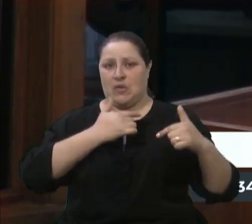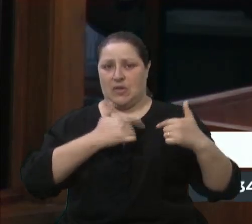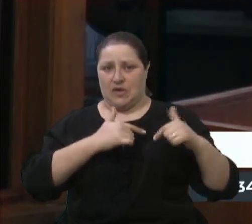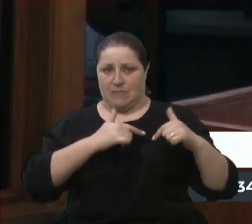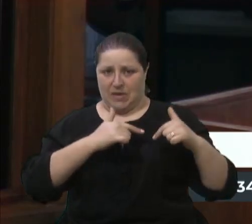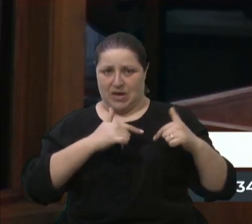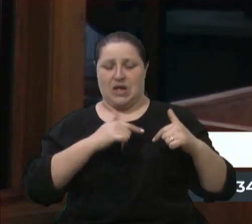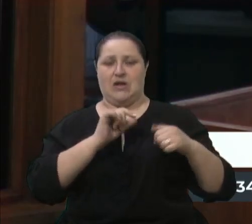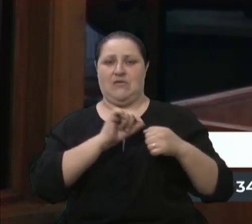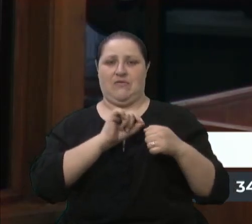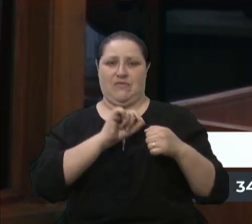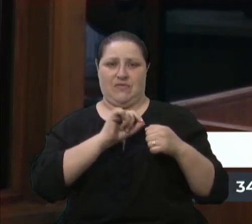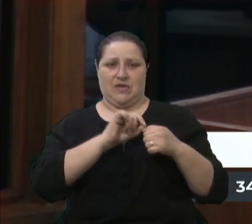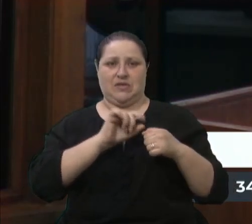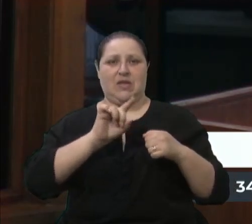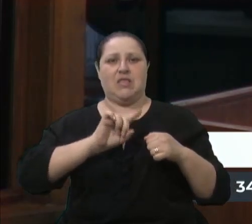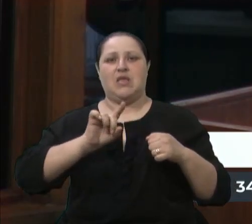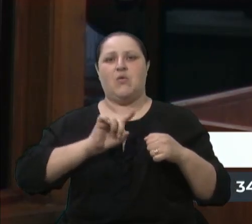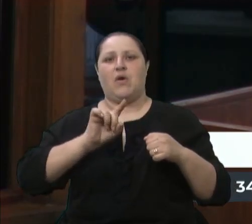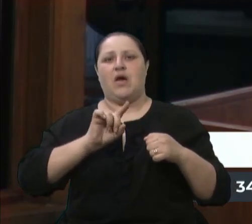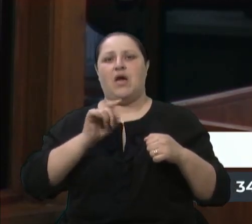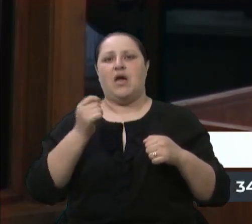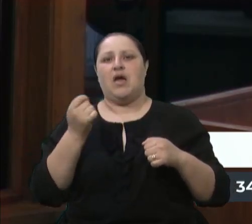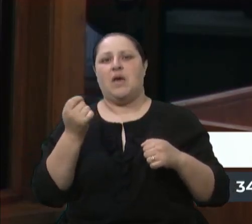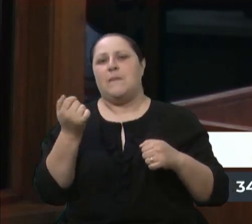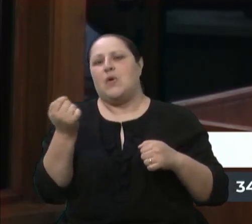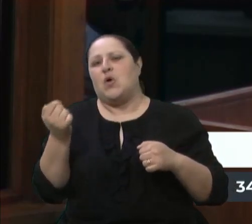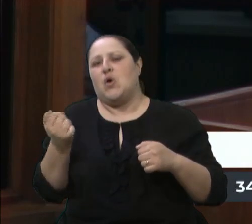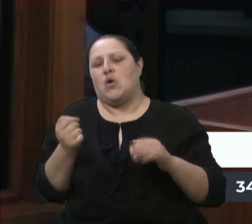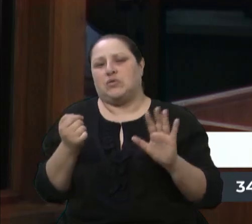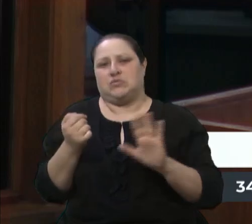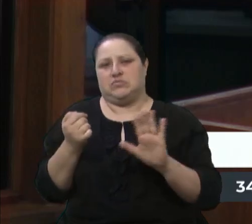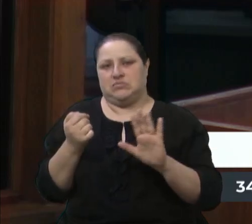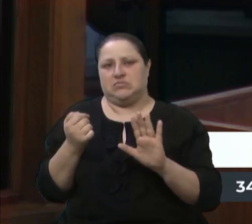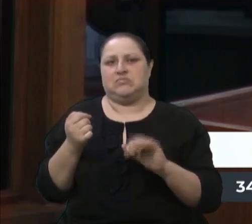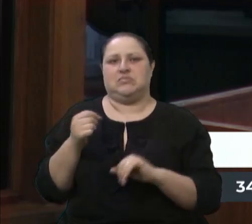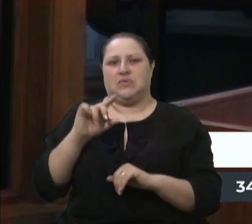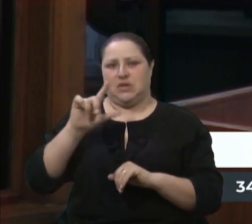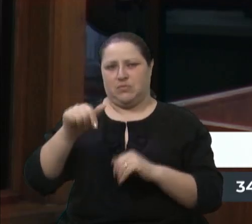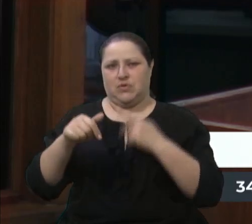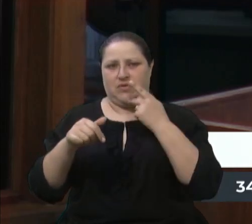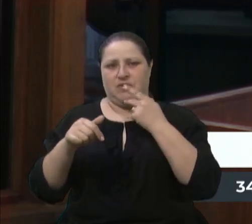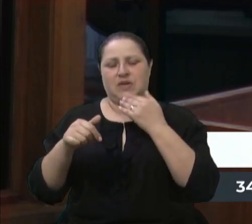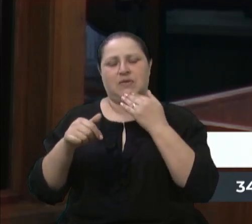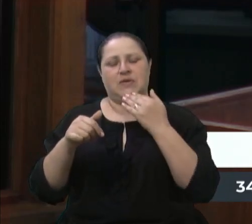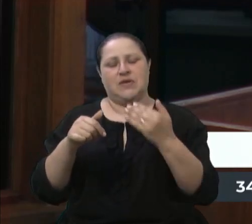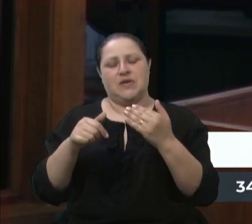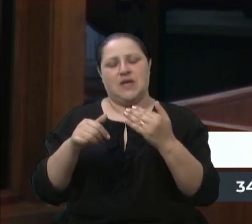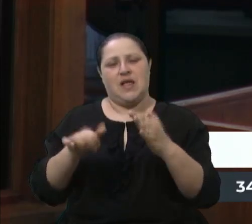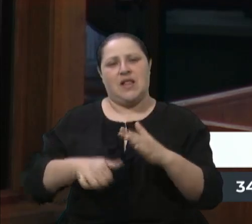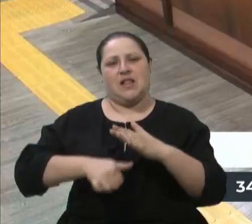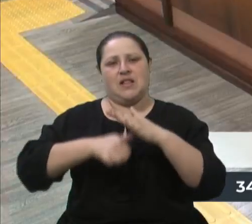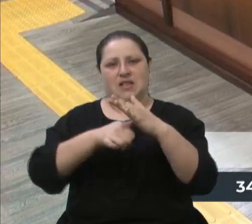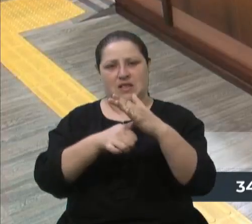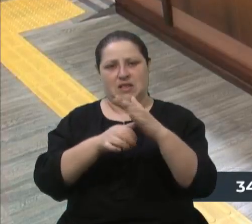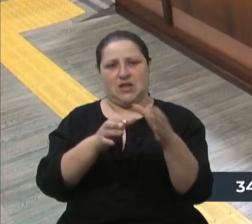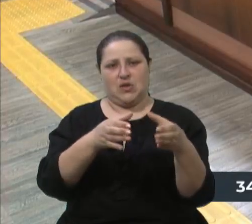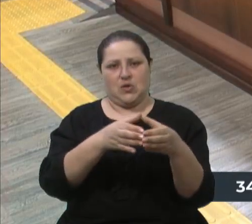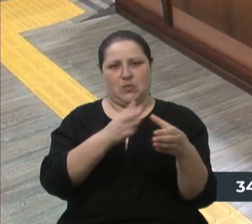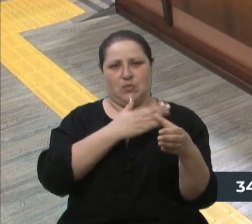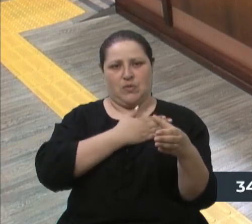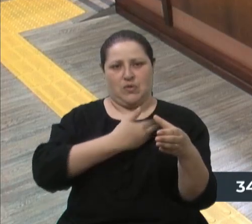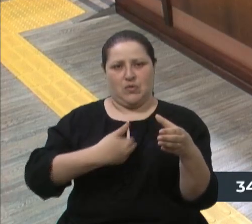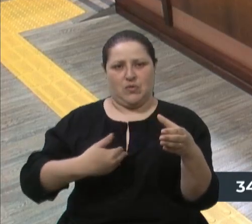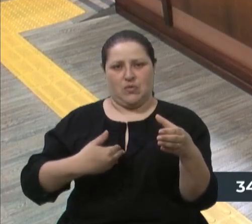são casos isolados. Eu peço, no momento oportuno, uma declaração de líder à bancada do PT. né? Segue a declaração do